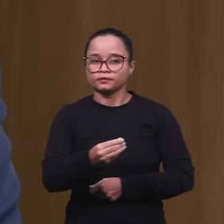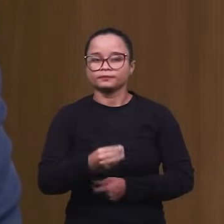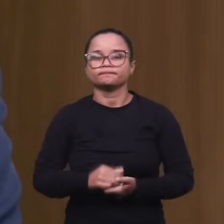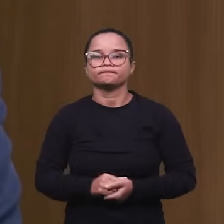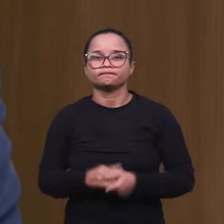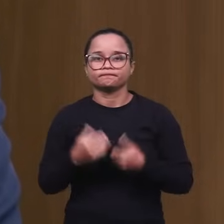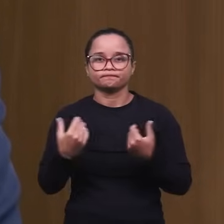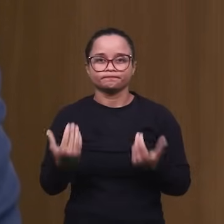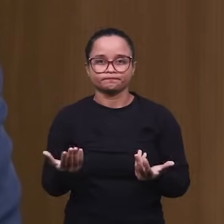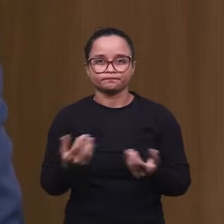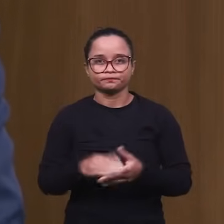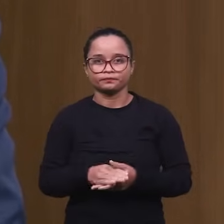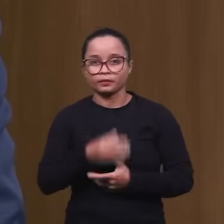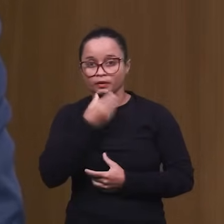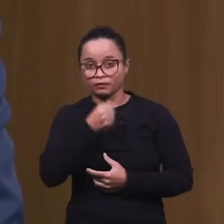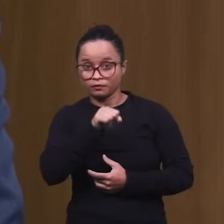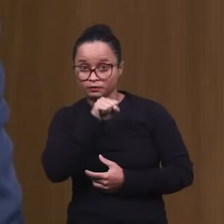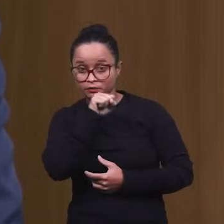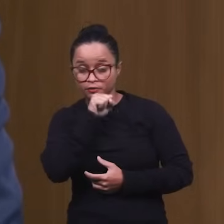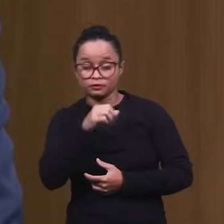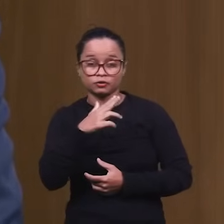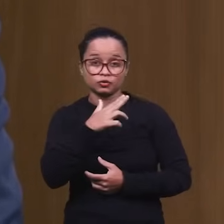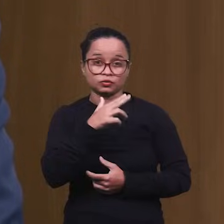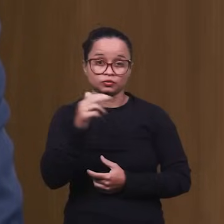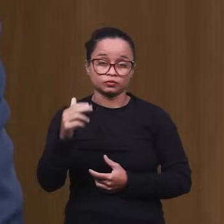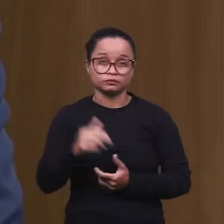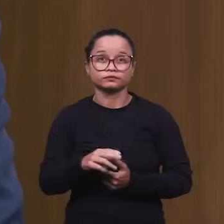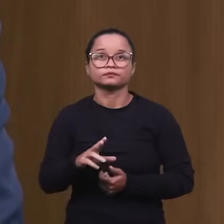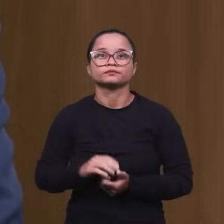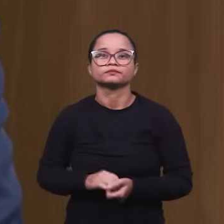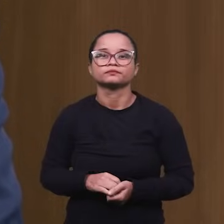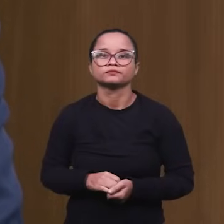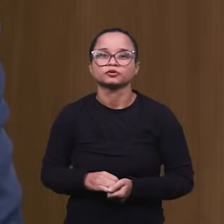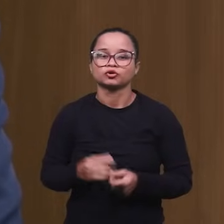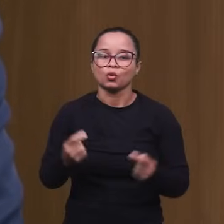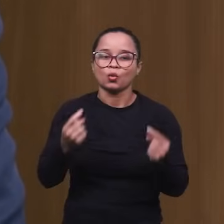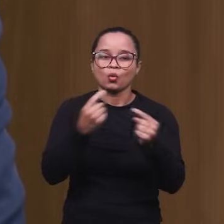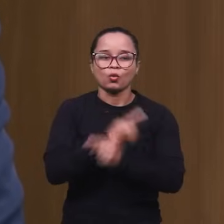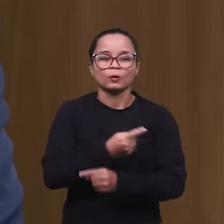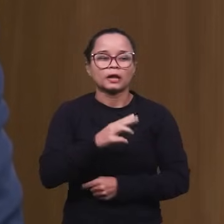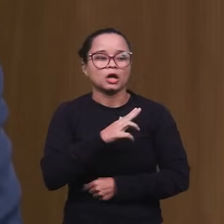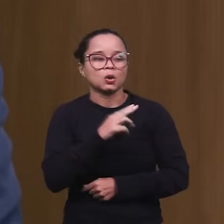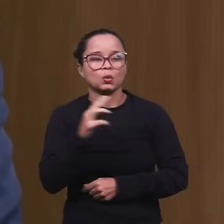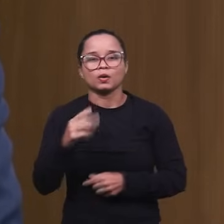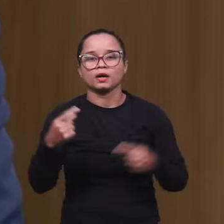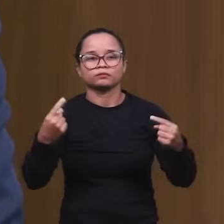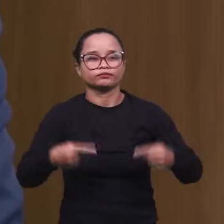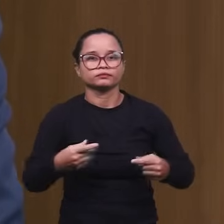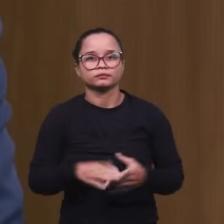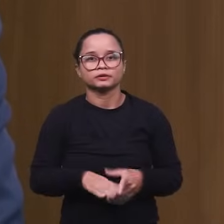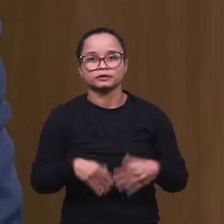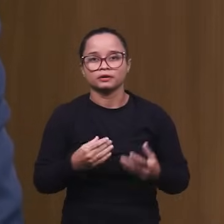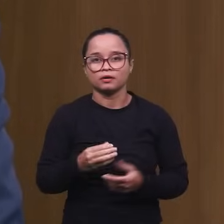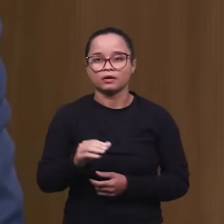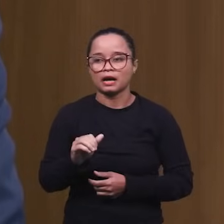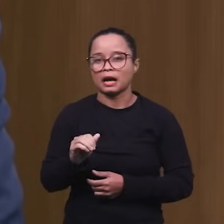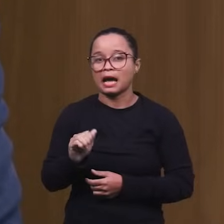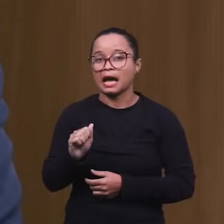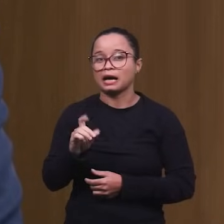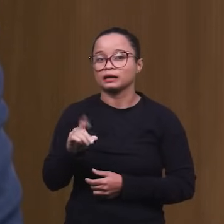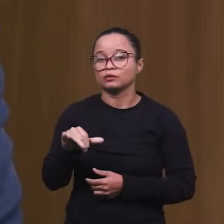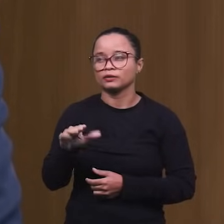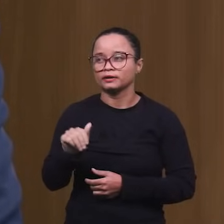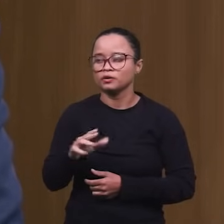filhos, ou seja, o seu pai nunca o tinha contrariado. Adonias nunca ouviu um